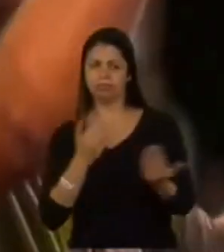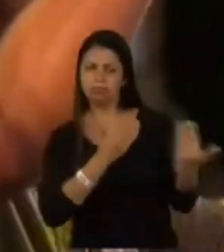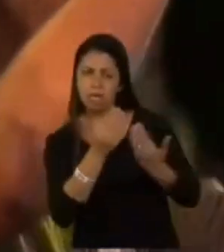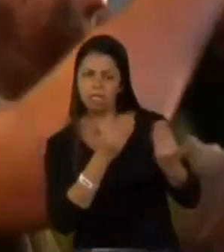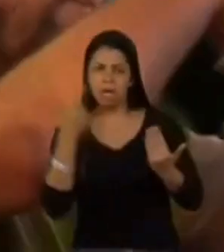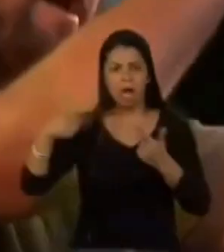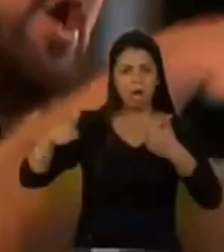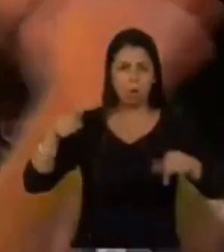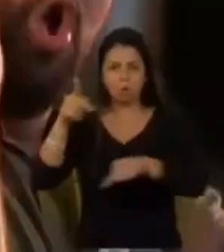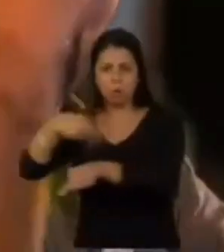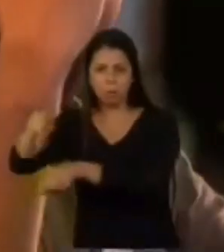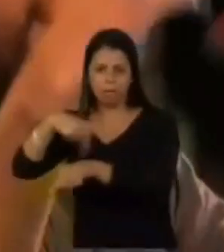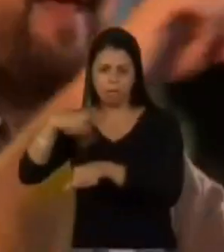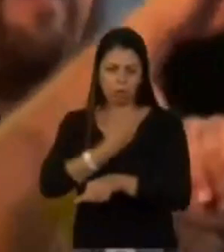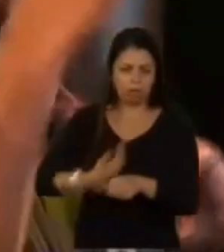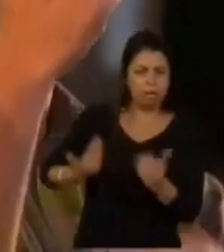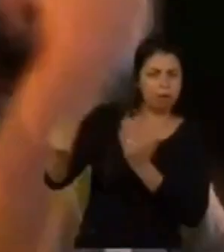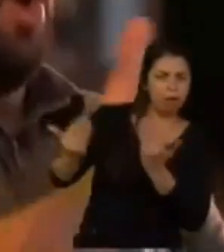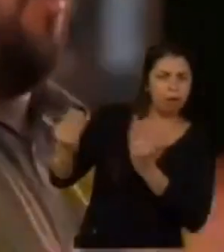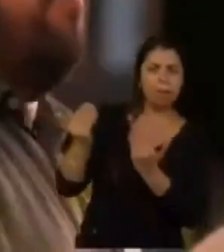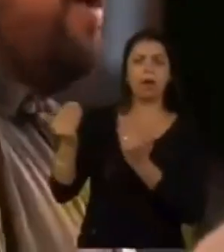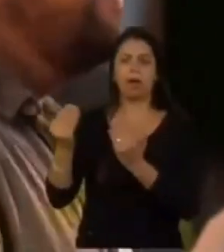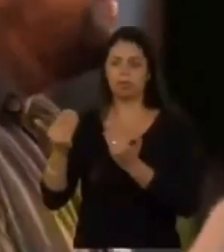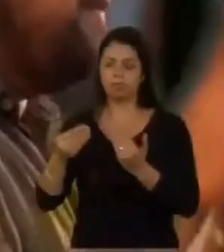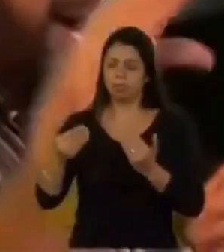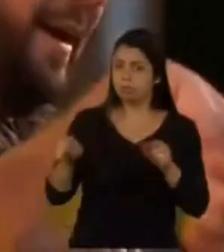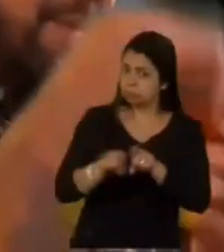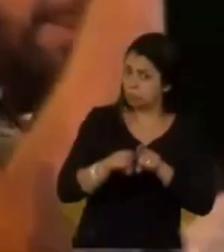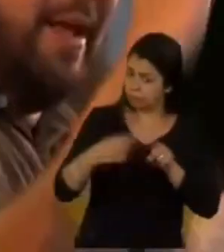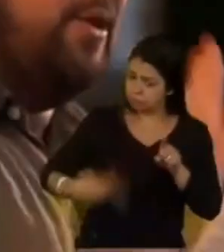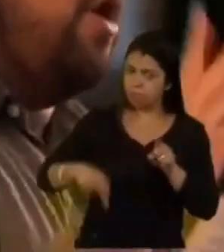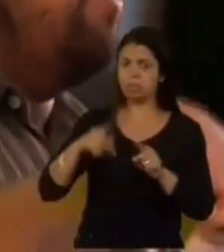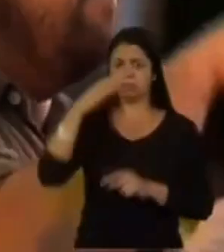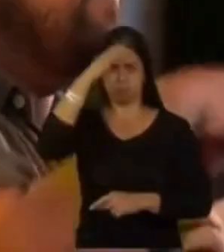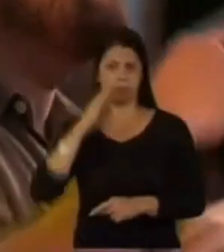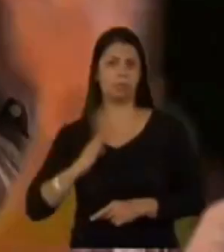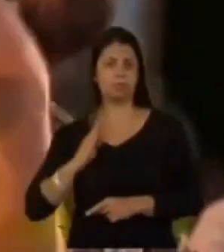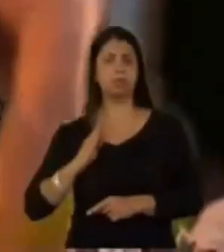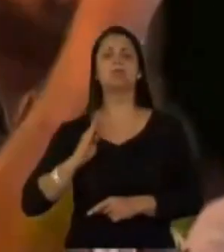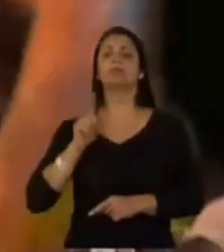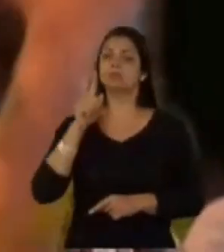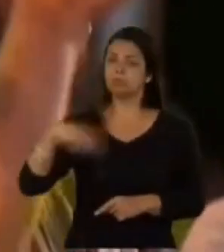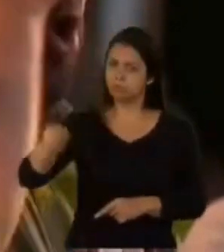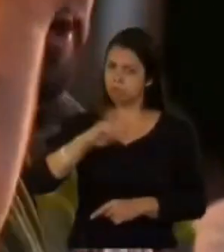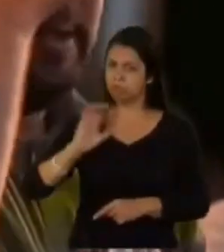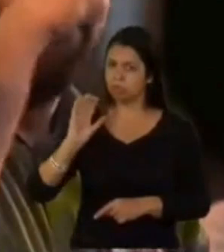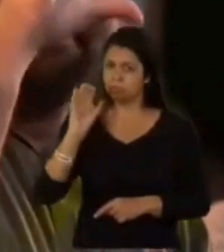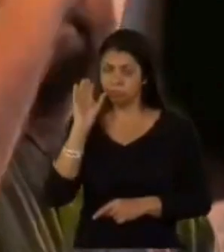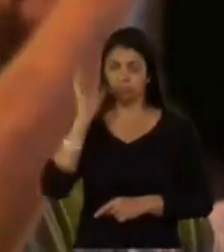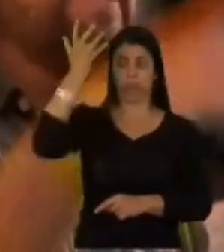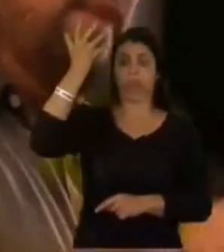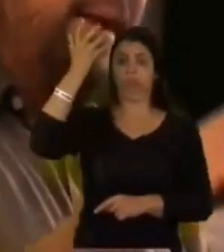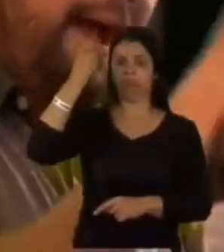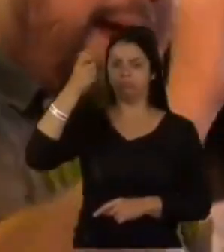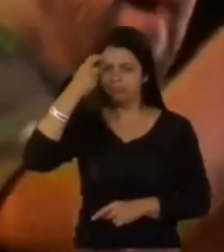países, compare com governos anteriores aqui no Brasil e decidam de forma consciente e